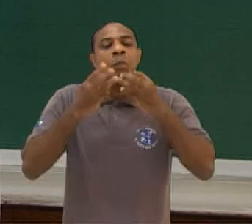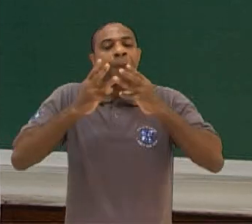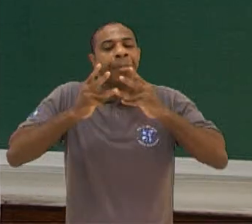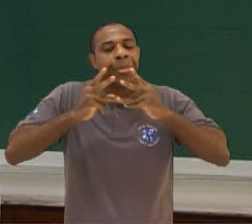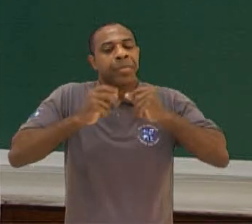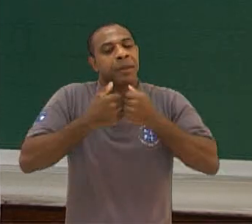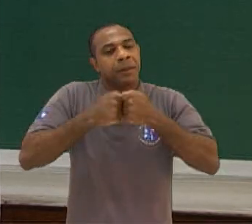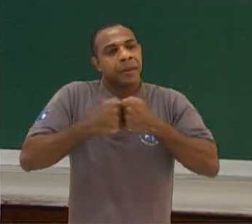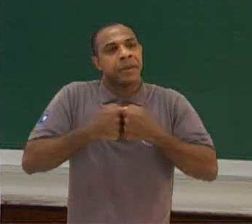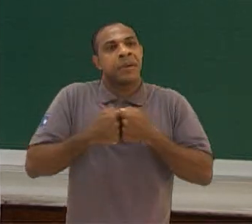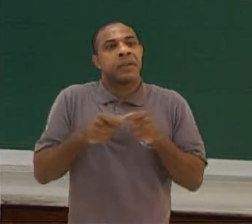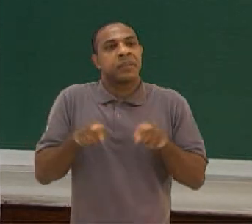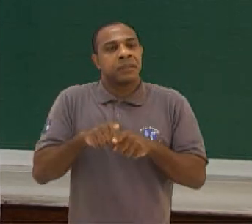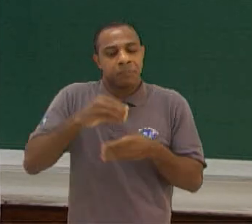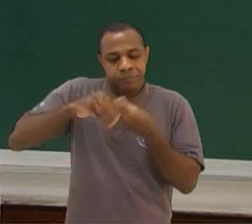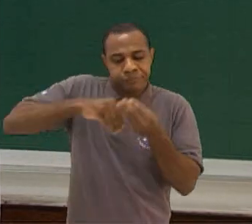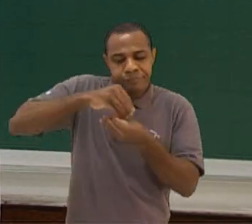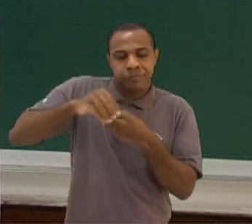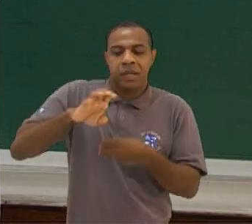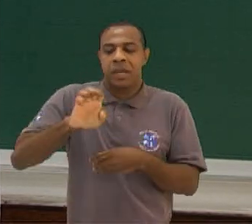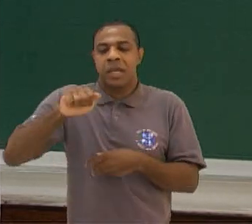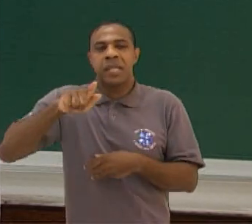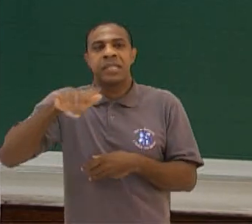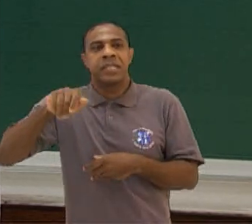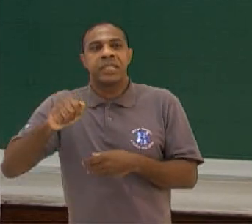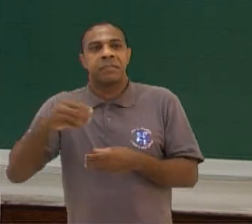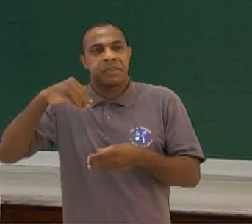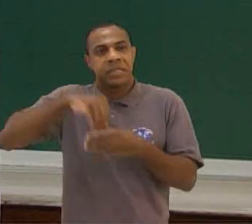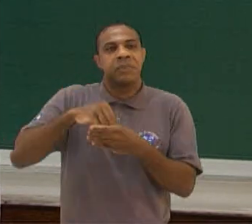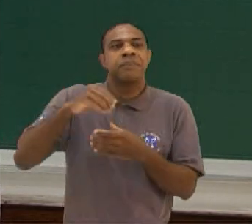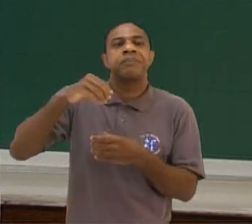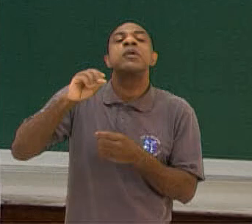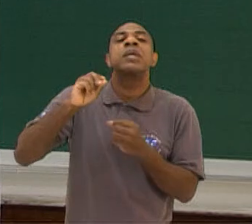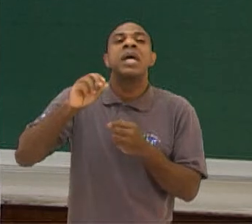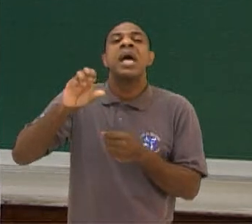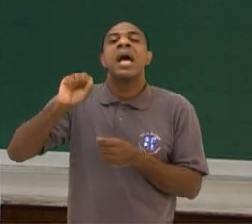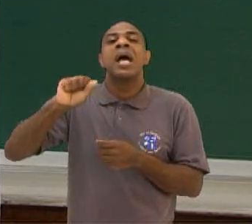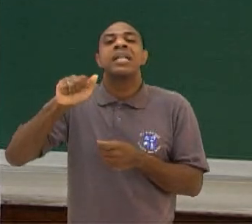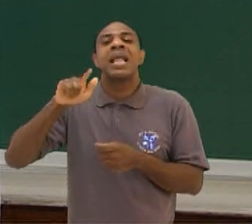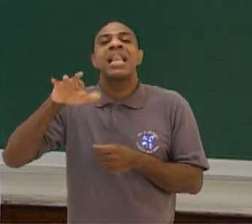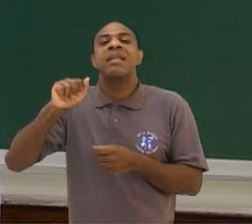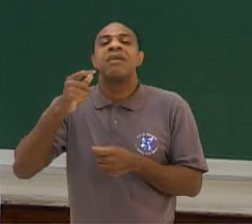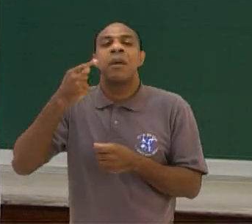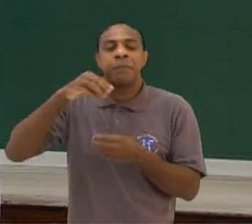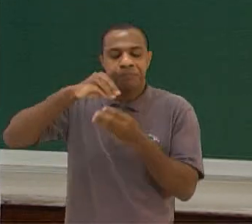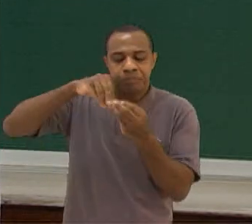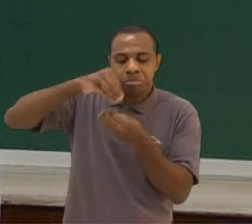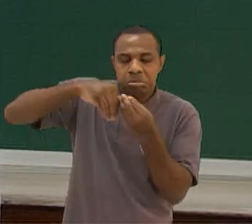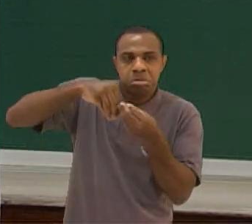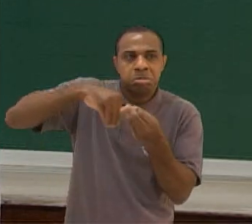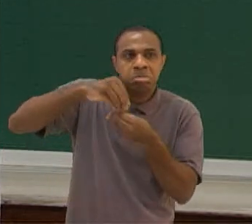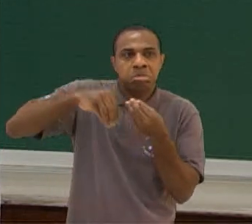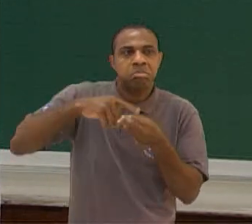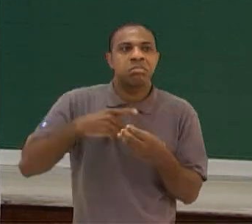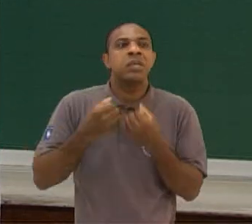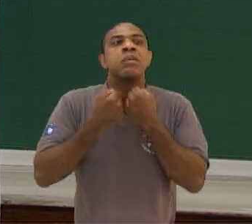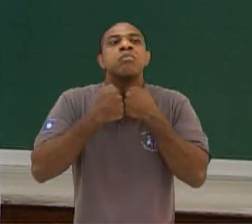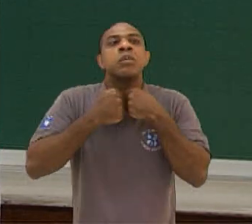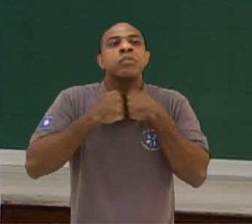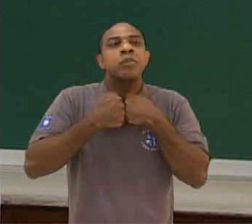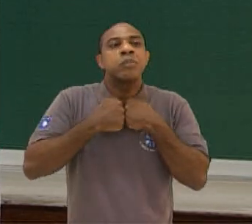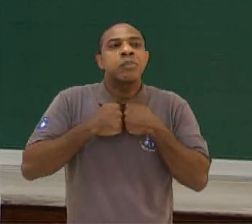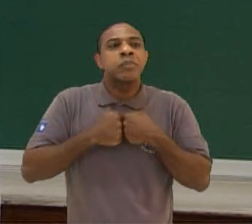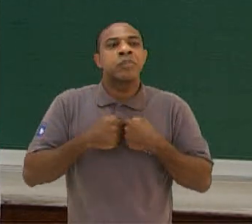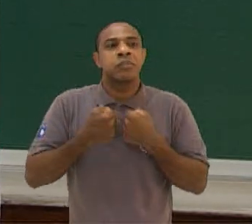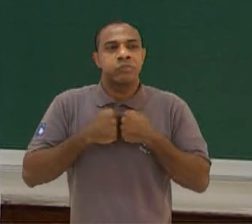associado às enzimas digestivas presentes nas glândulas salivares, eu tenho aqui um bolo alimentar que é encaminhado